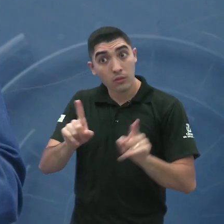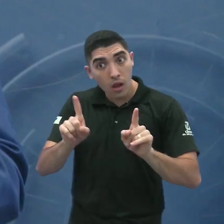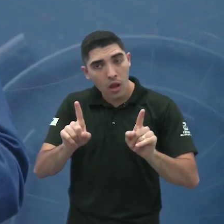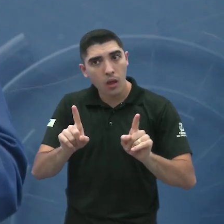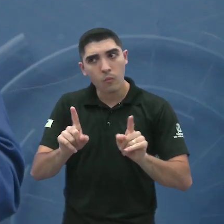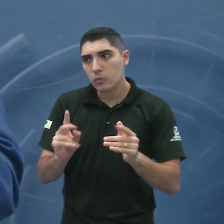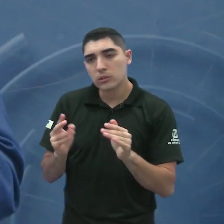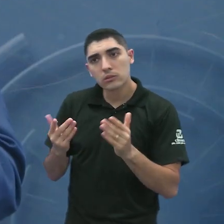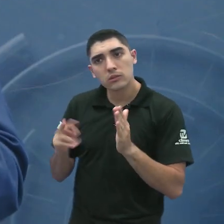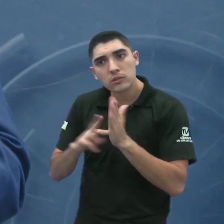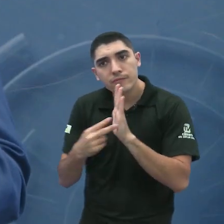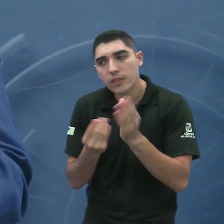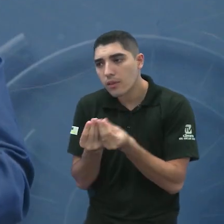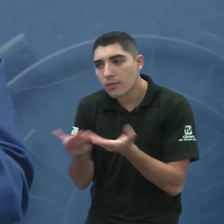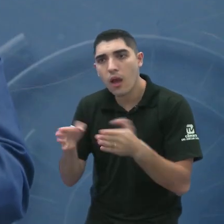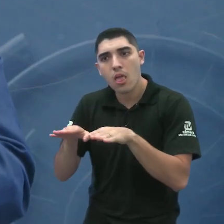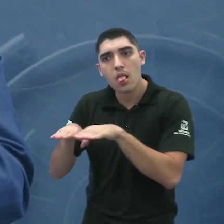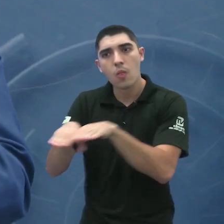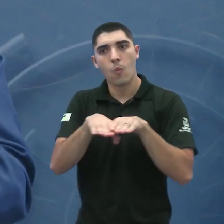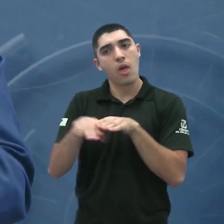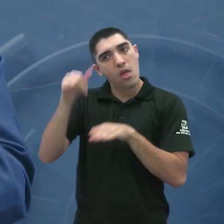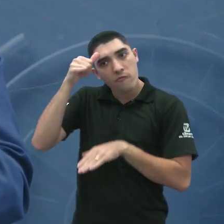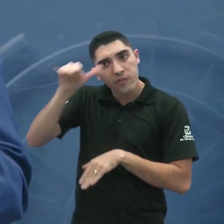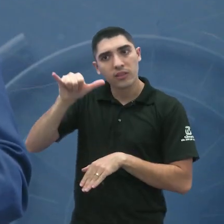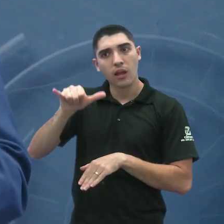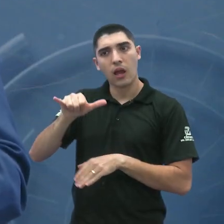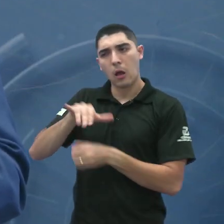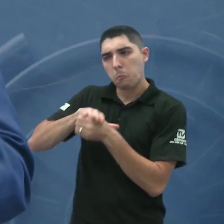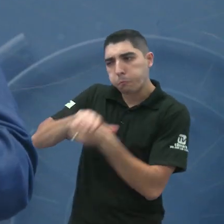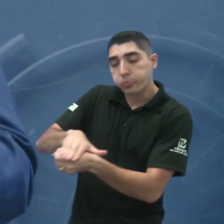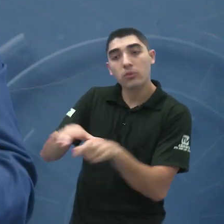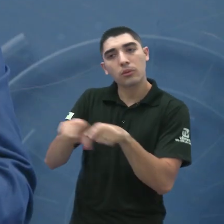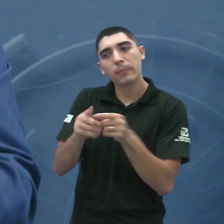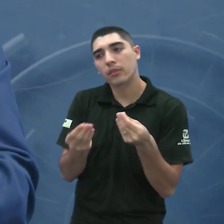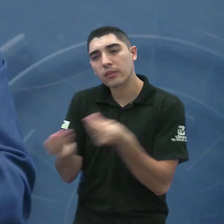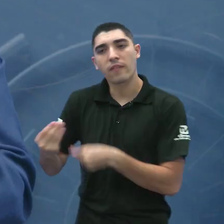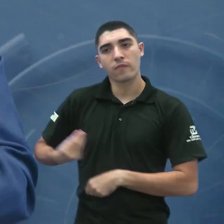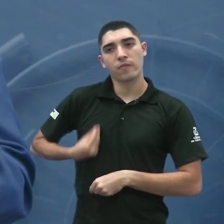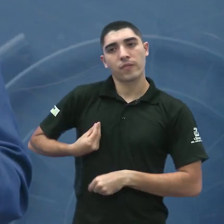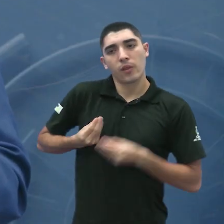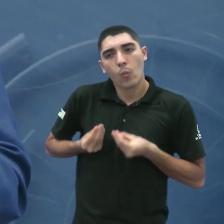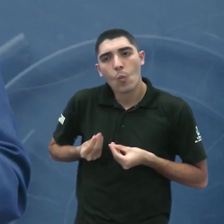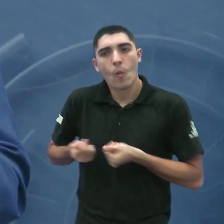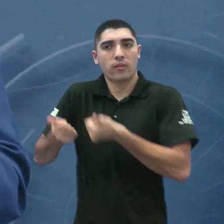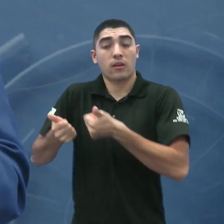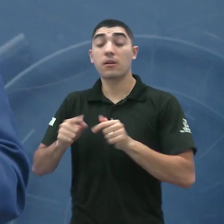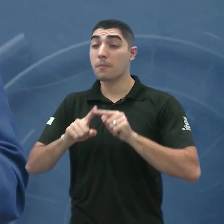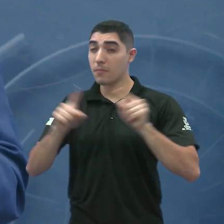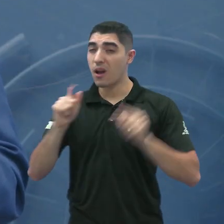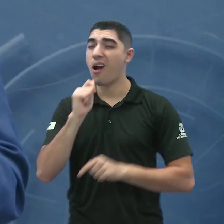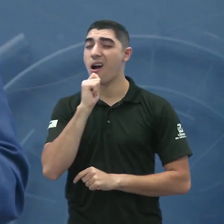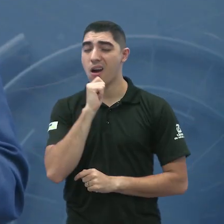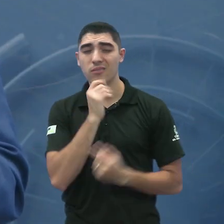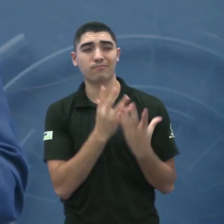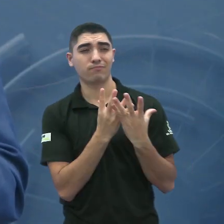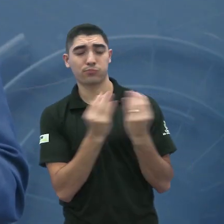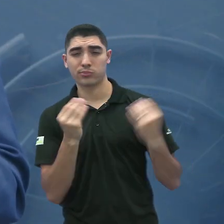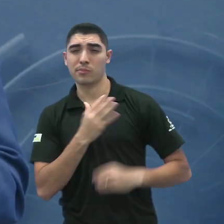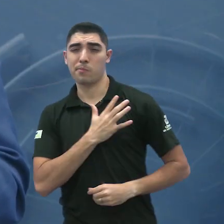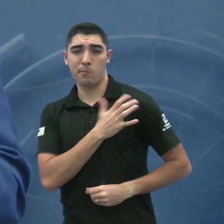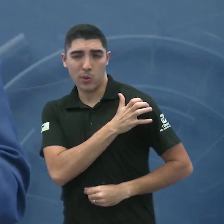a equidade, exclusão e qualidade de vida, né? Mesmo assim, ainda existe muito preconceito e falta